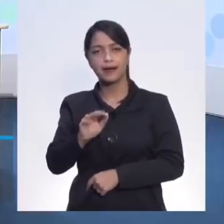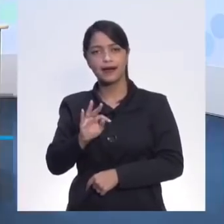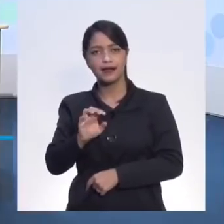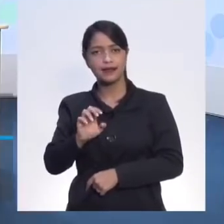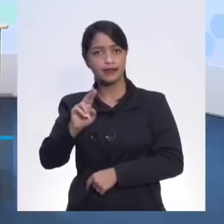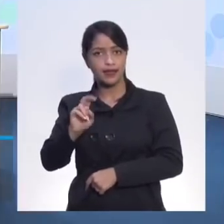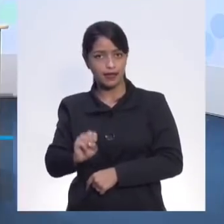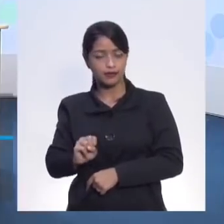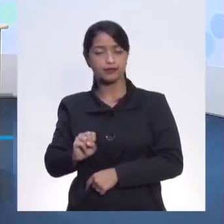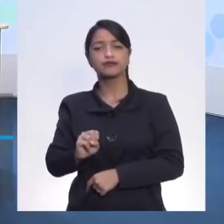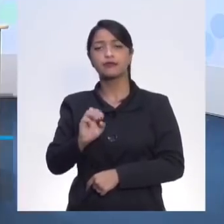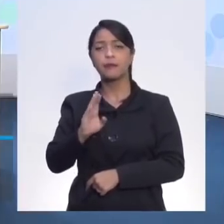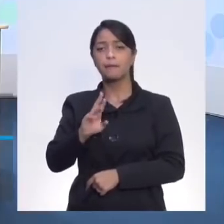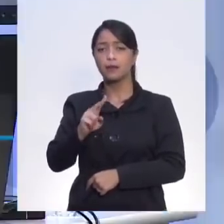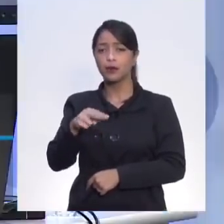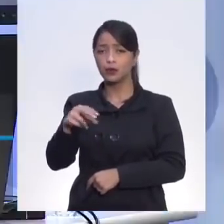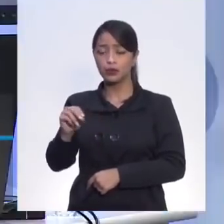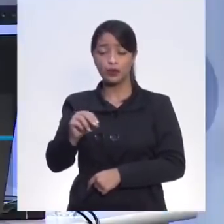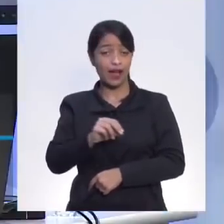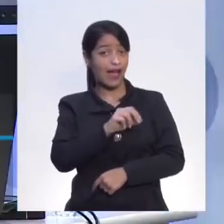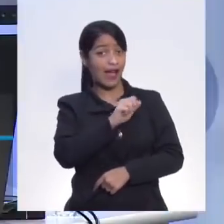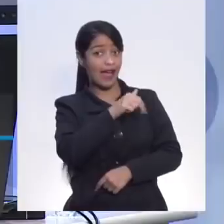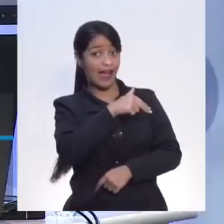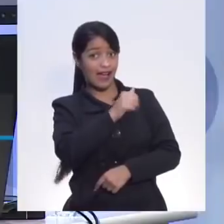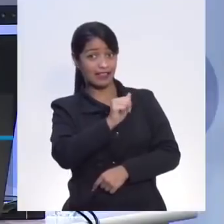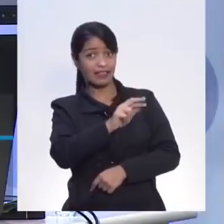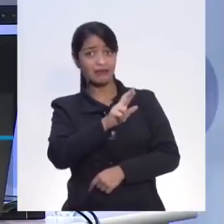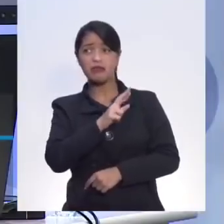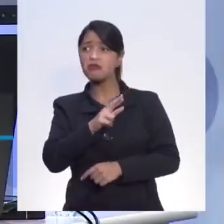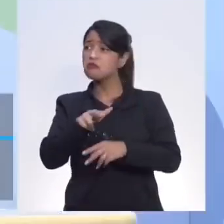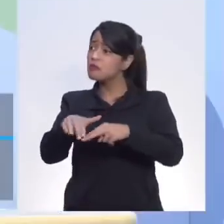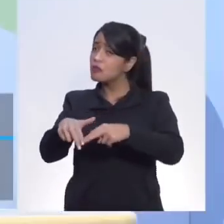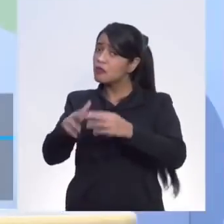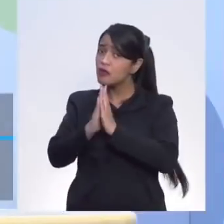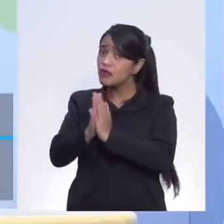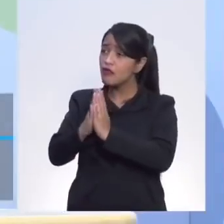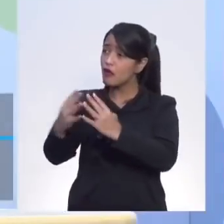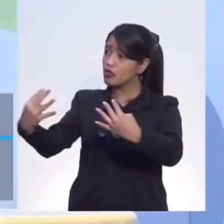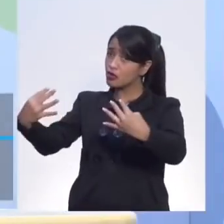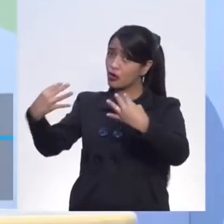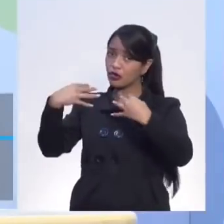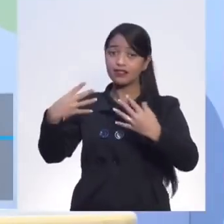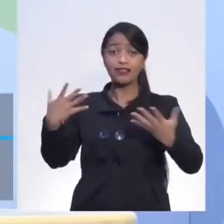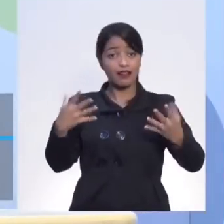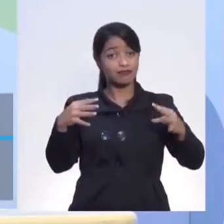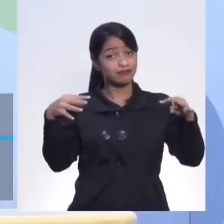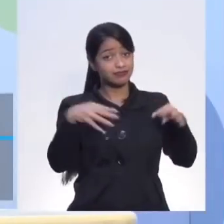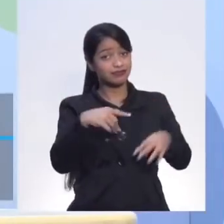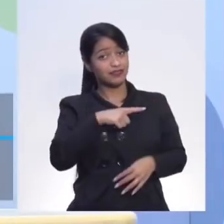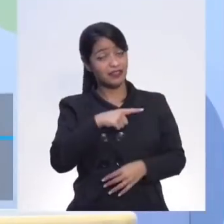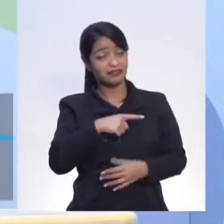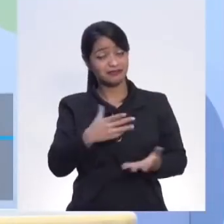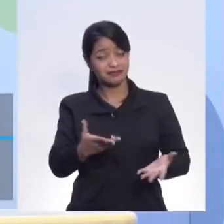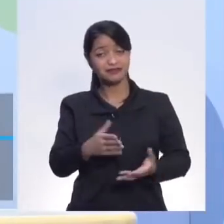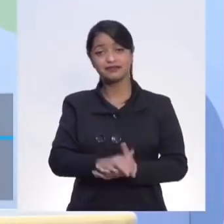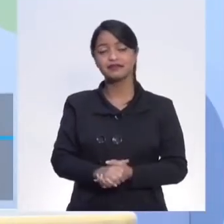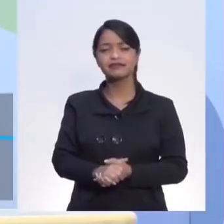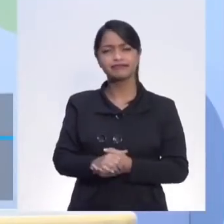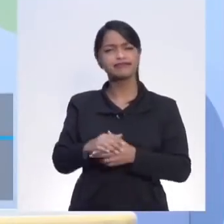quer ser notada, que ela não quer notada aí, Ana Beatriz, foi João notada. Paulo, vários deles. Alguns colocaram,